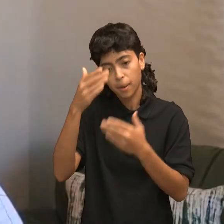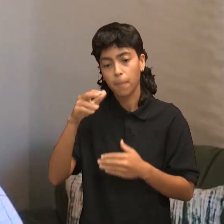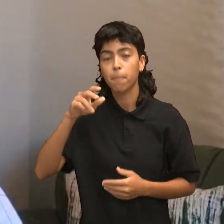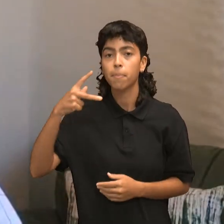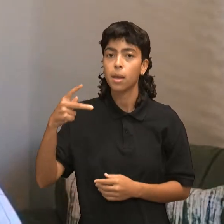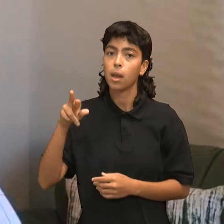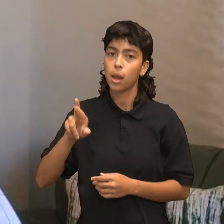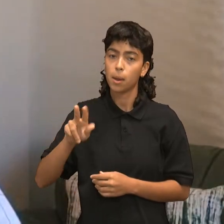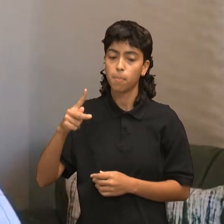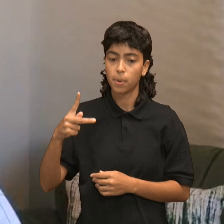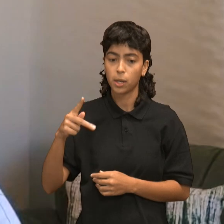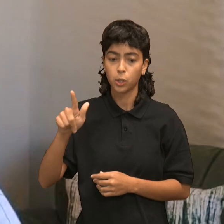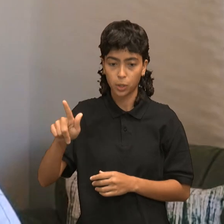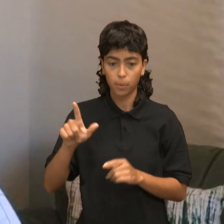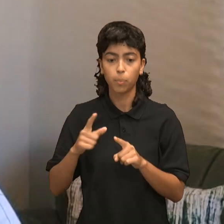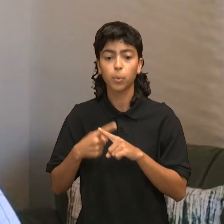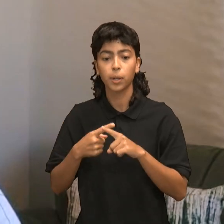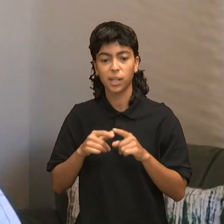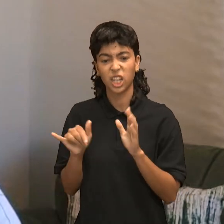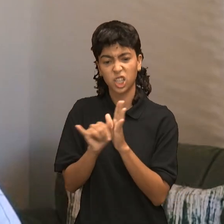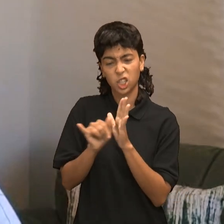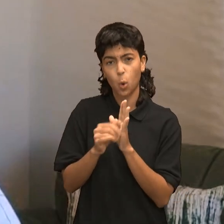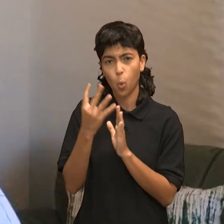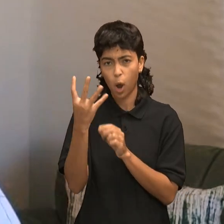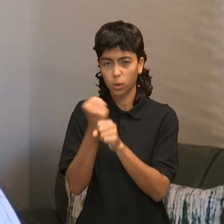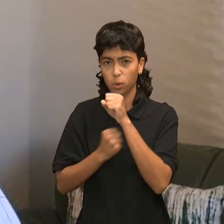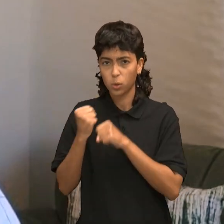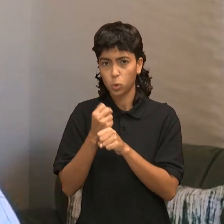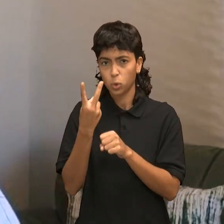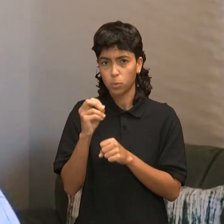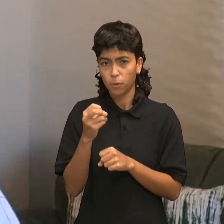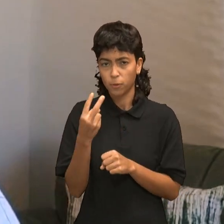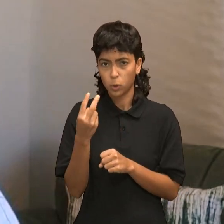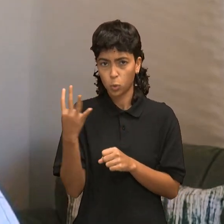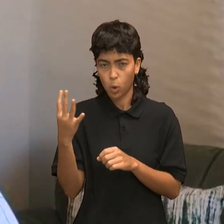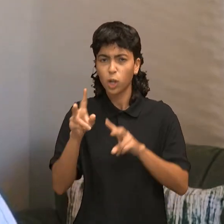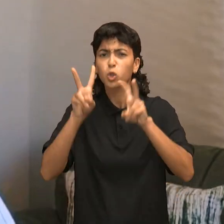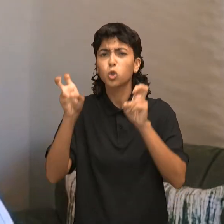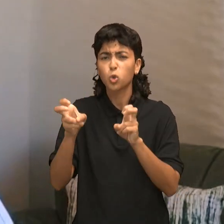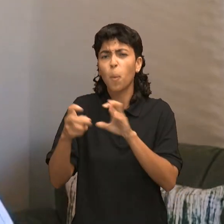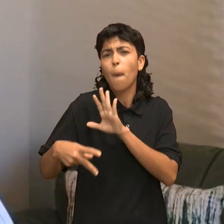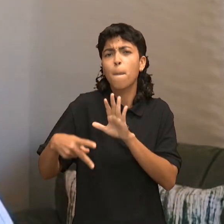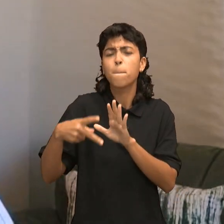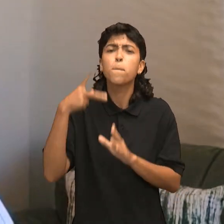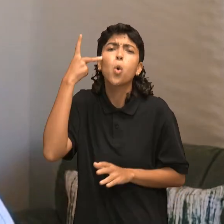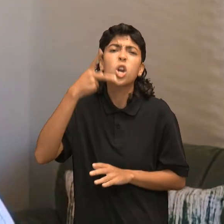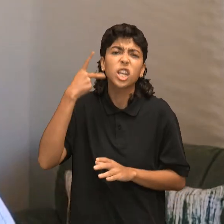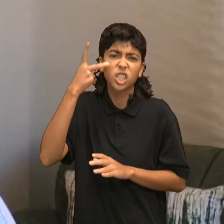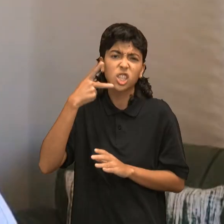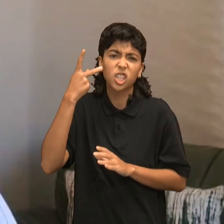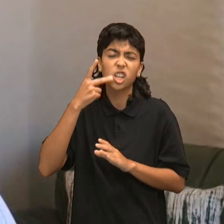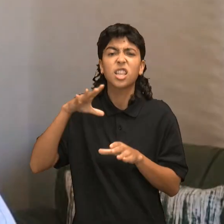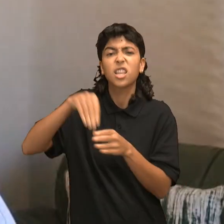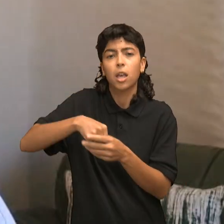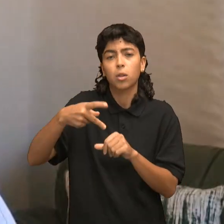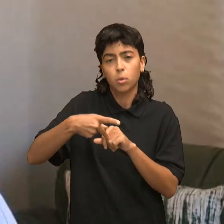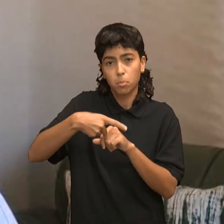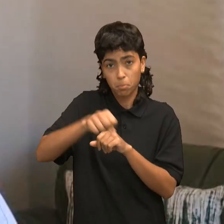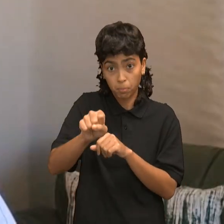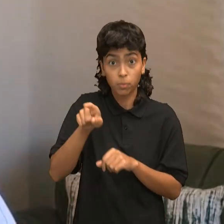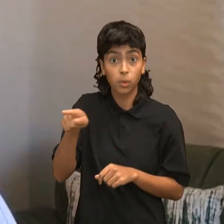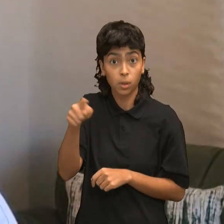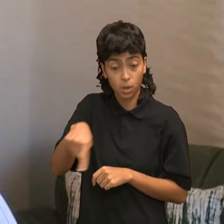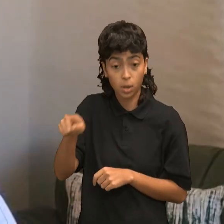PRPG, que por meio do edital 4 de 2024, que trata de políticas e ações afirmativas na pós-graduação,